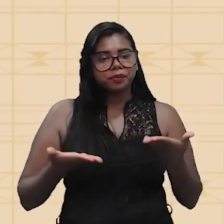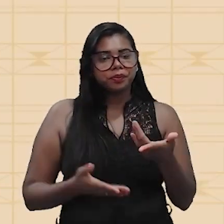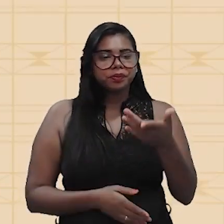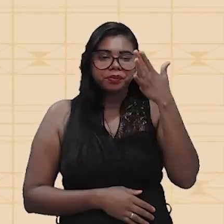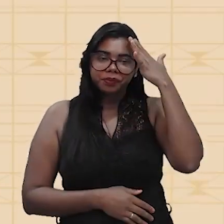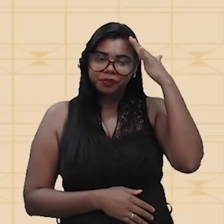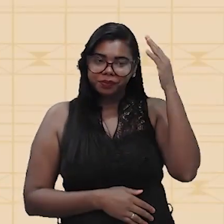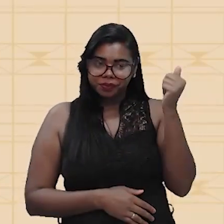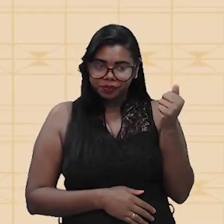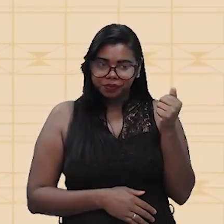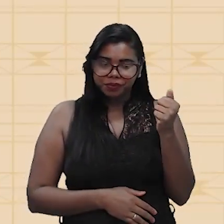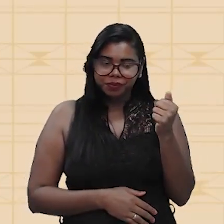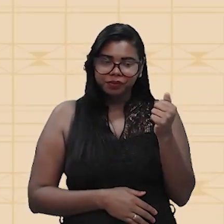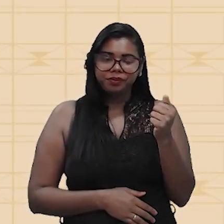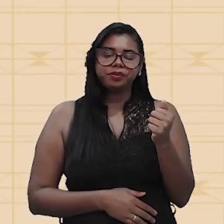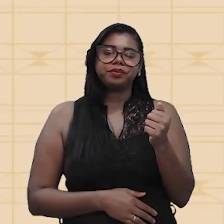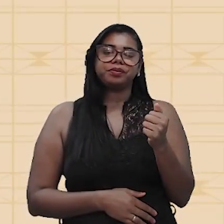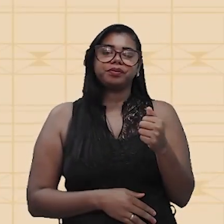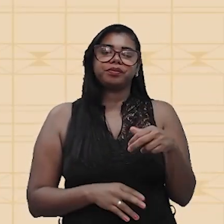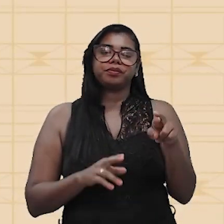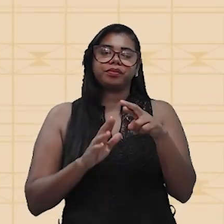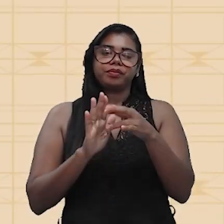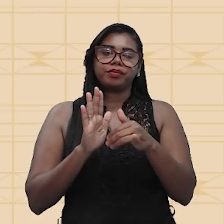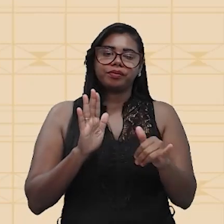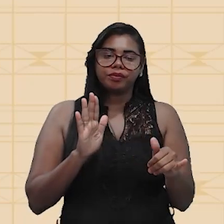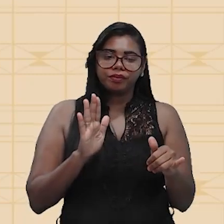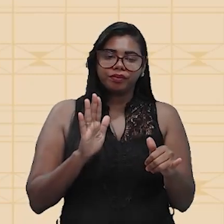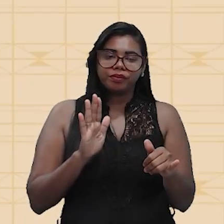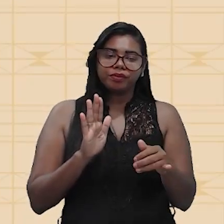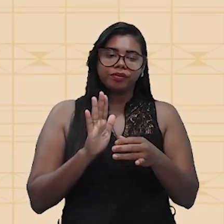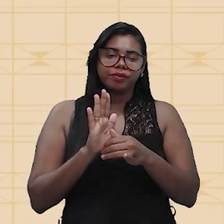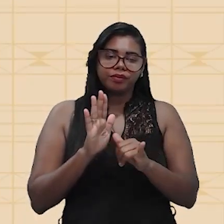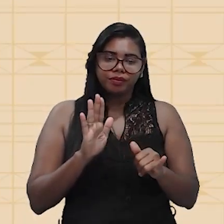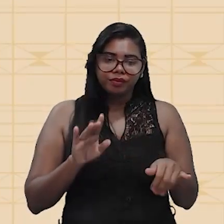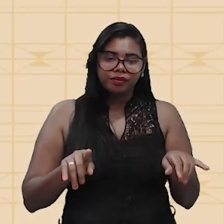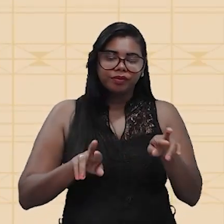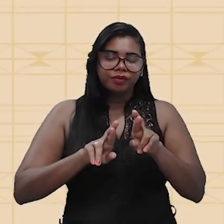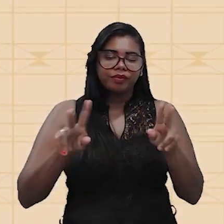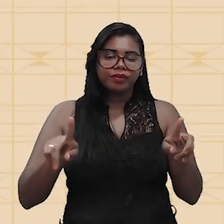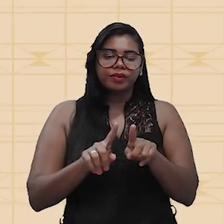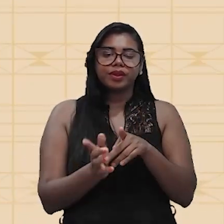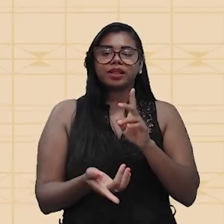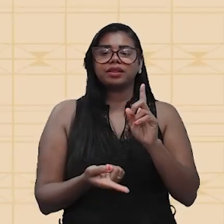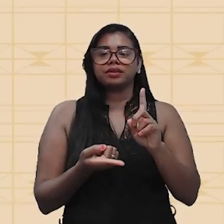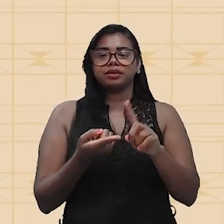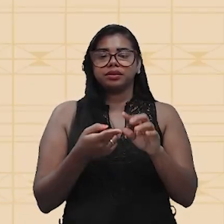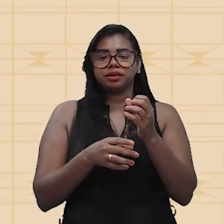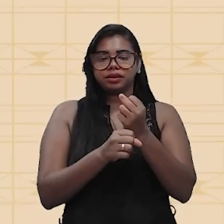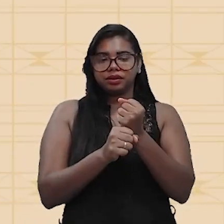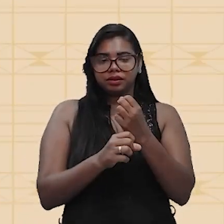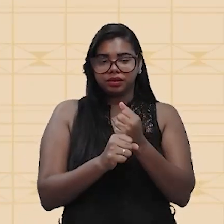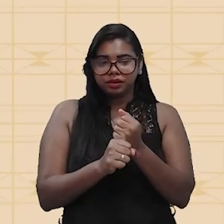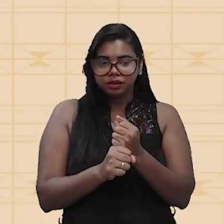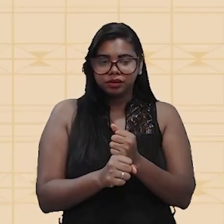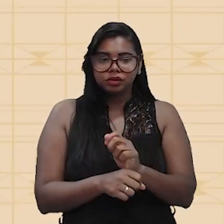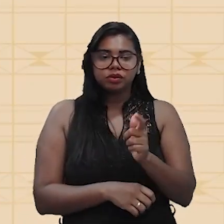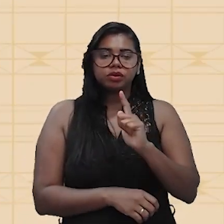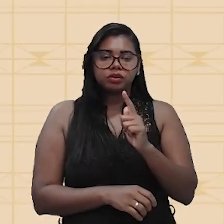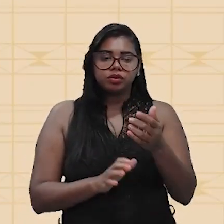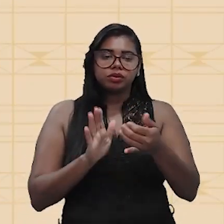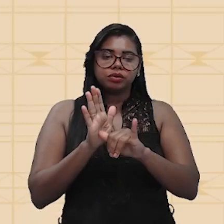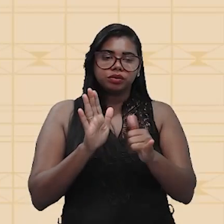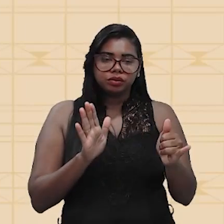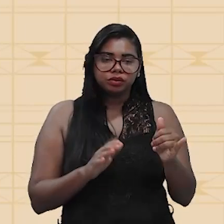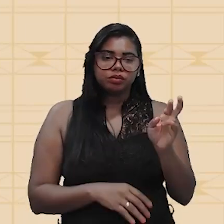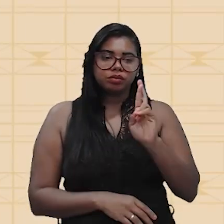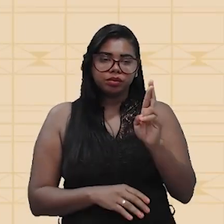e receptores, o gerador resultante será a diferença da soma dos geradores com a soma dos receptores, que